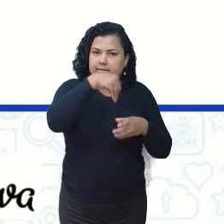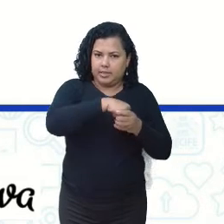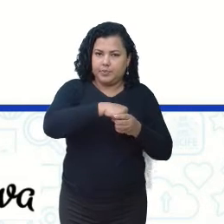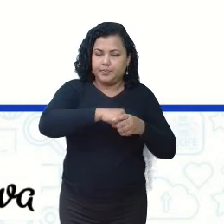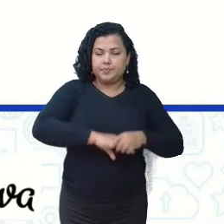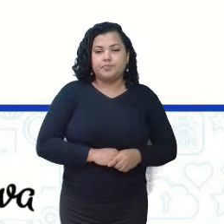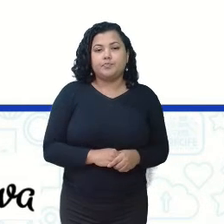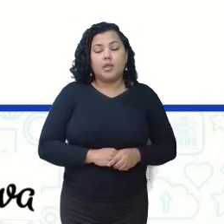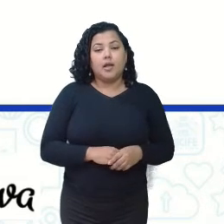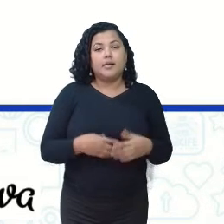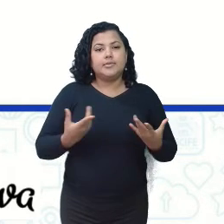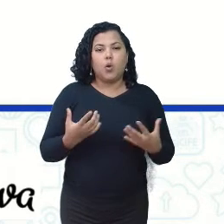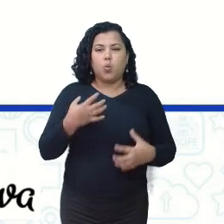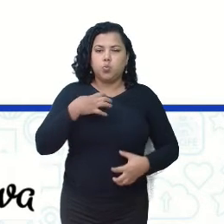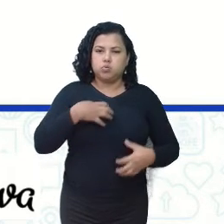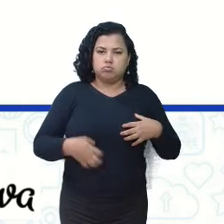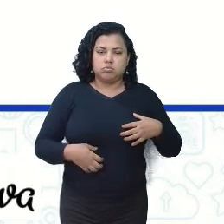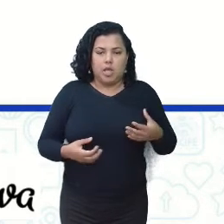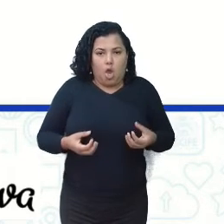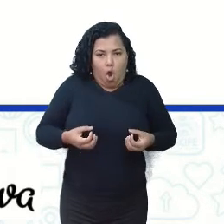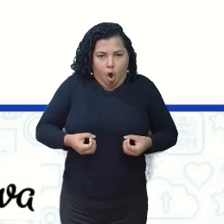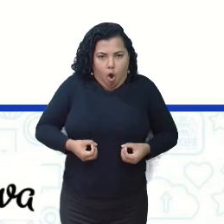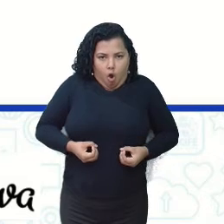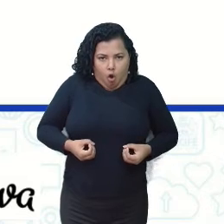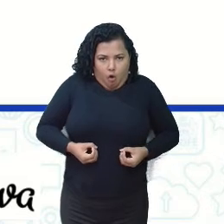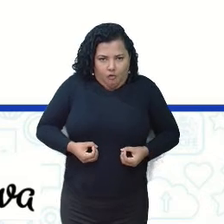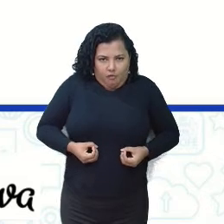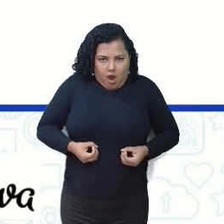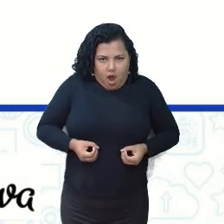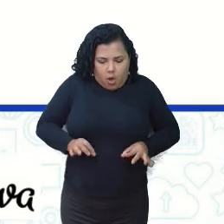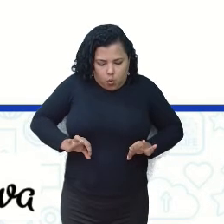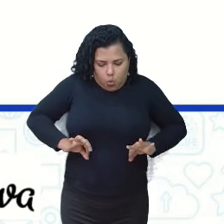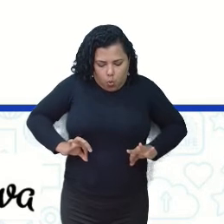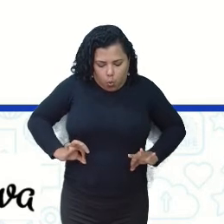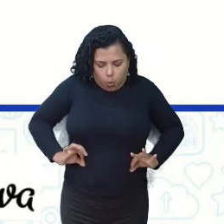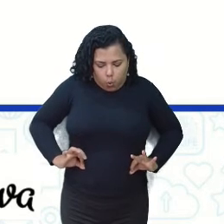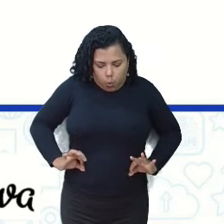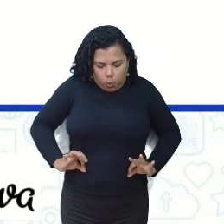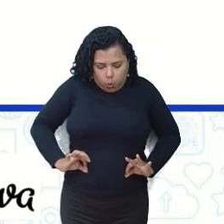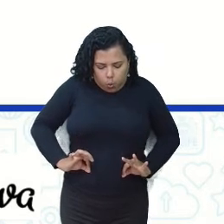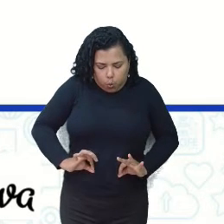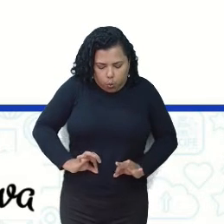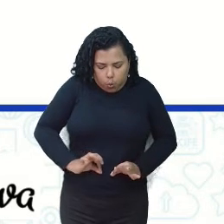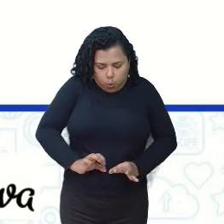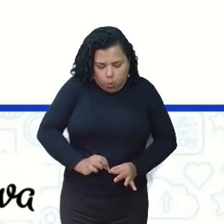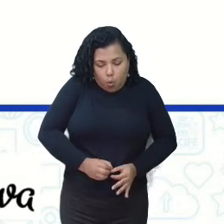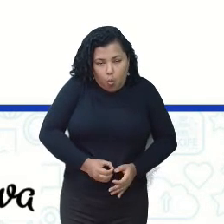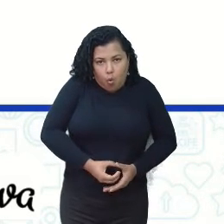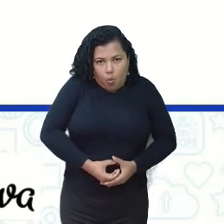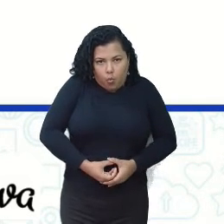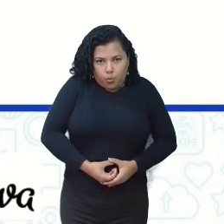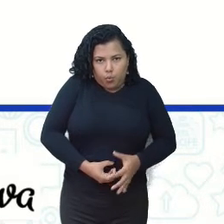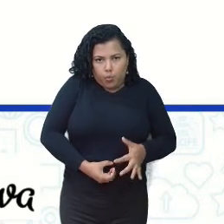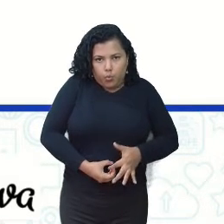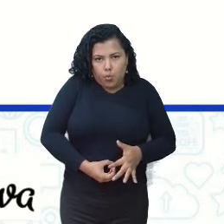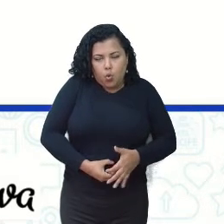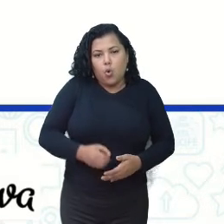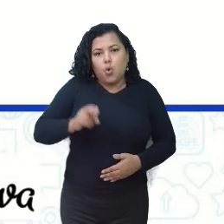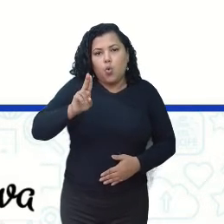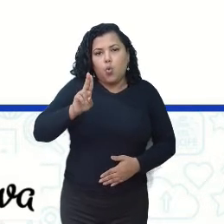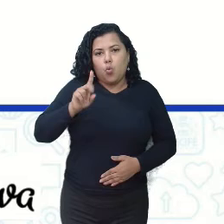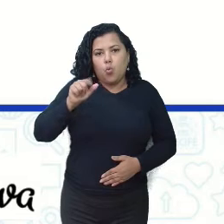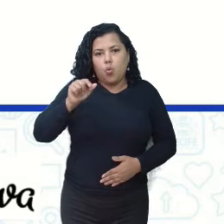órgãos internos são ovários, tubas uterinas, útero e